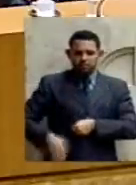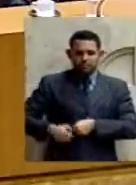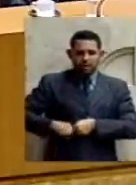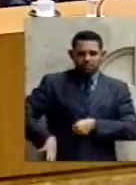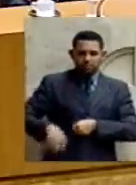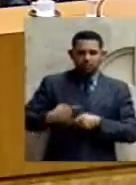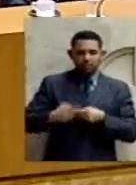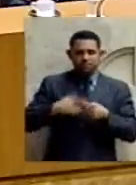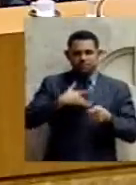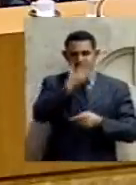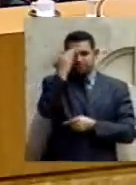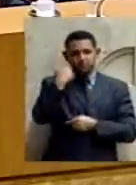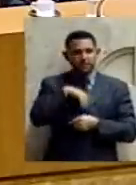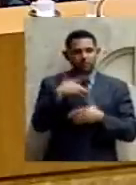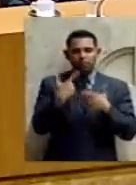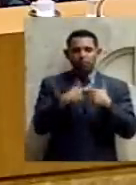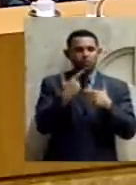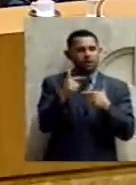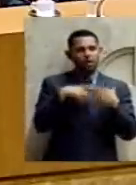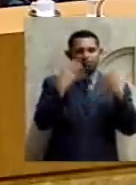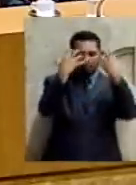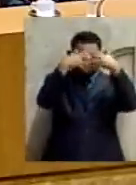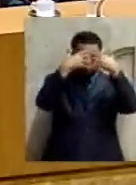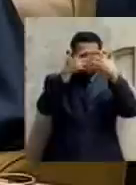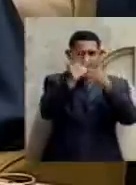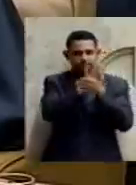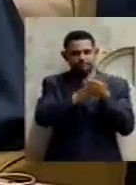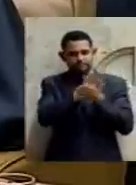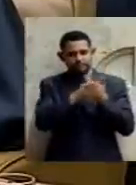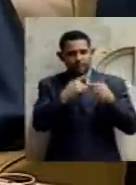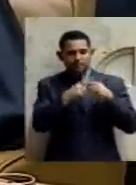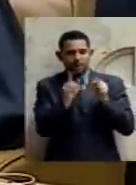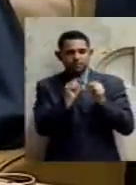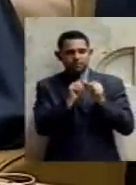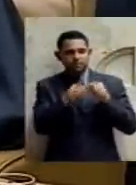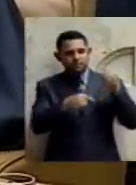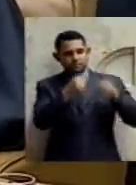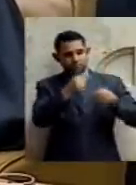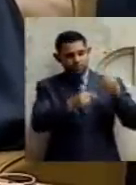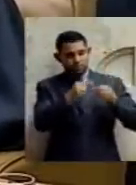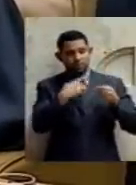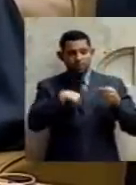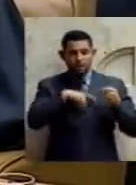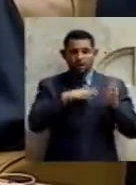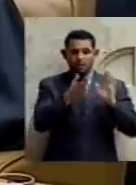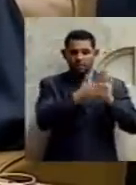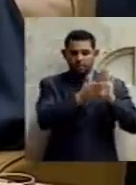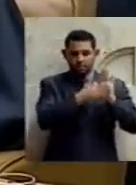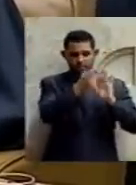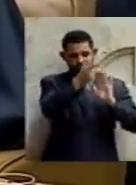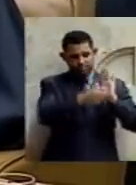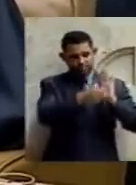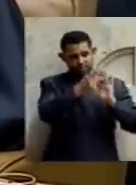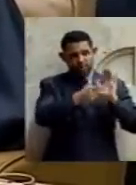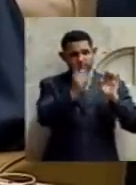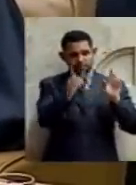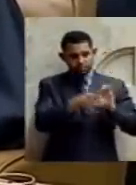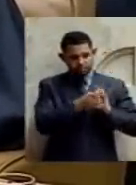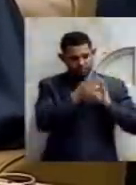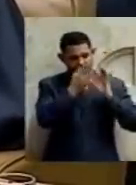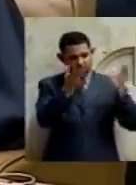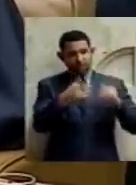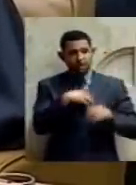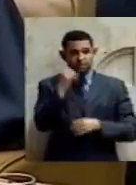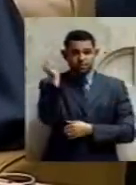Vossa Excelência, sobre o tema, assentou premissas assais relevantes, tais como a reflexão acerca da liberdade